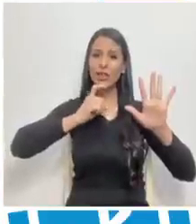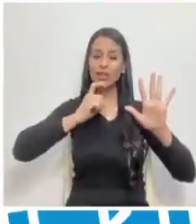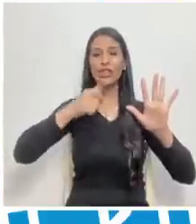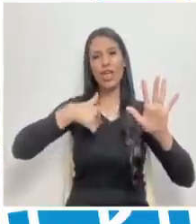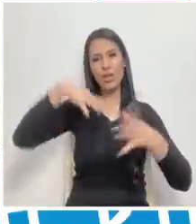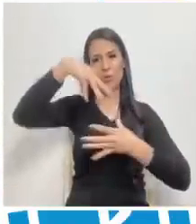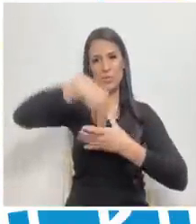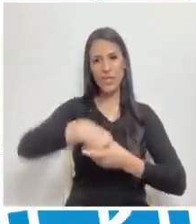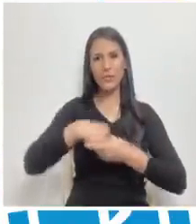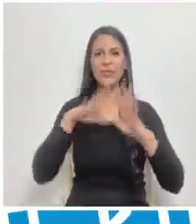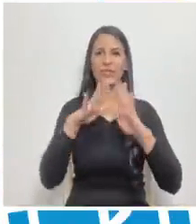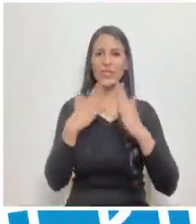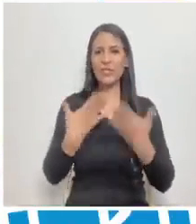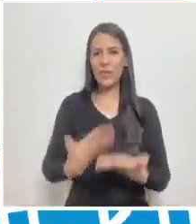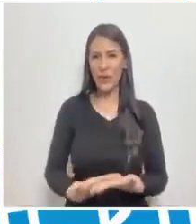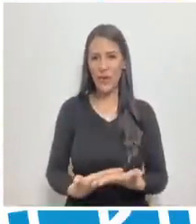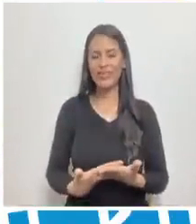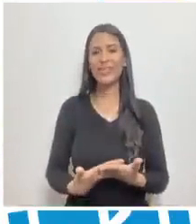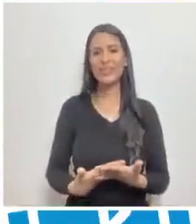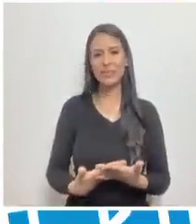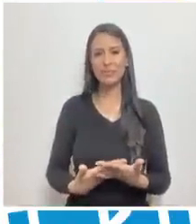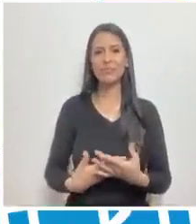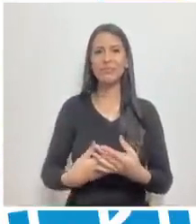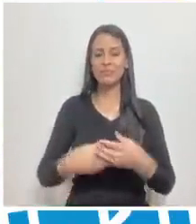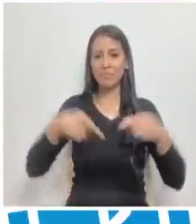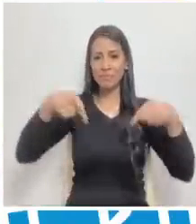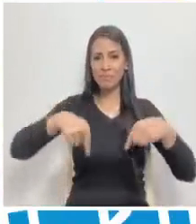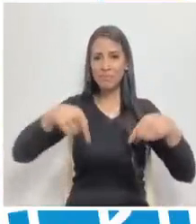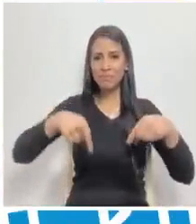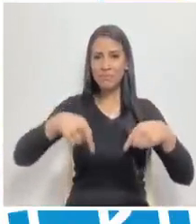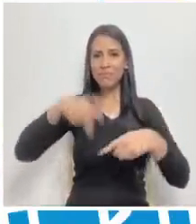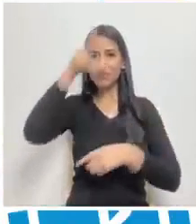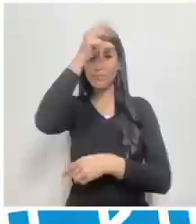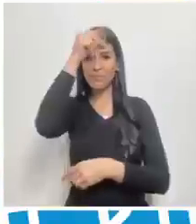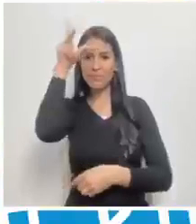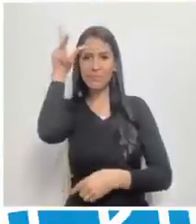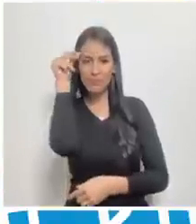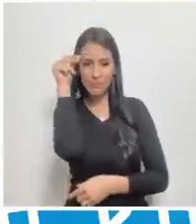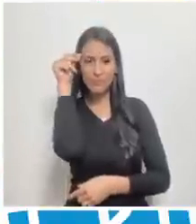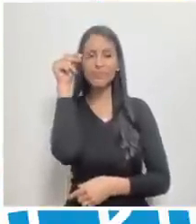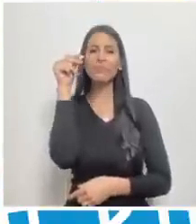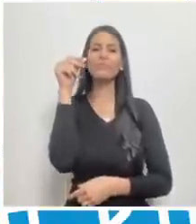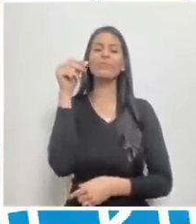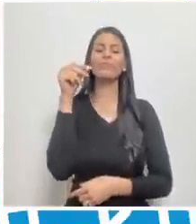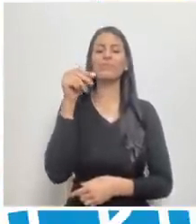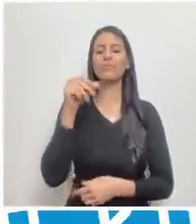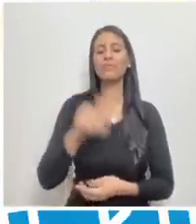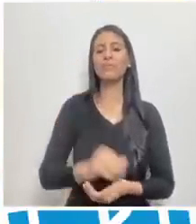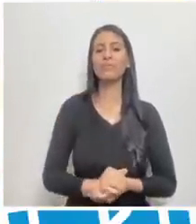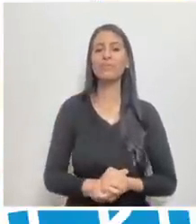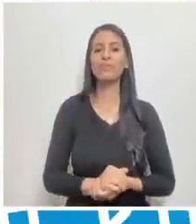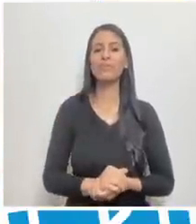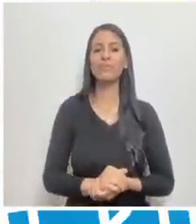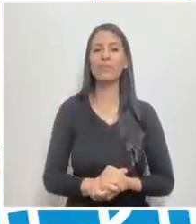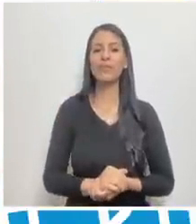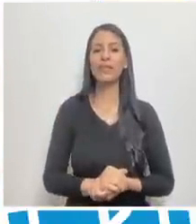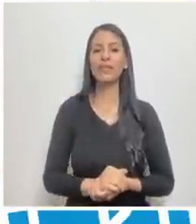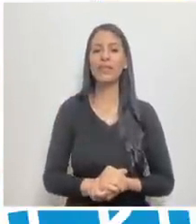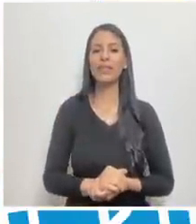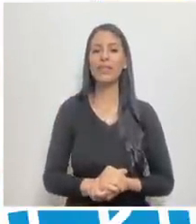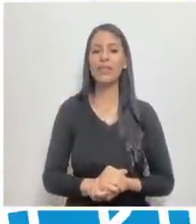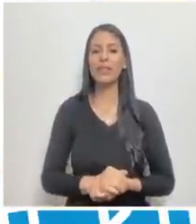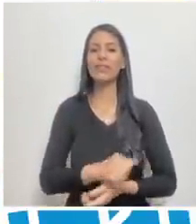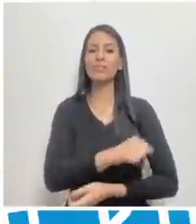nesse exato momento, numa escola aqui da Rede Municipal de Ensino Fundamental. Estou aqui de fundo com uma